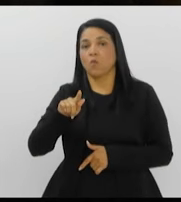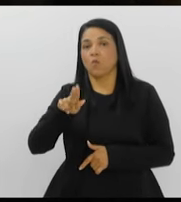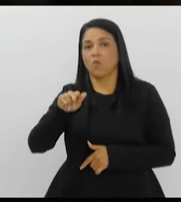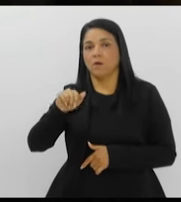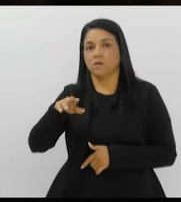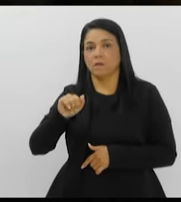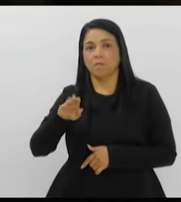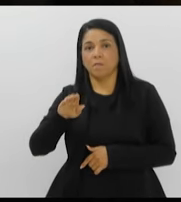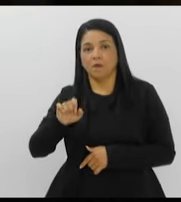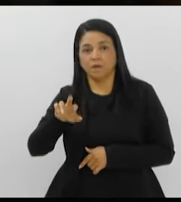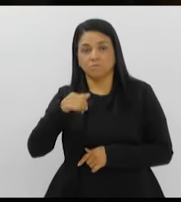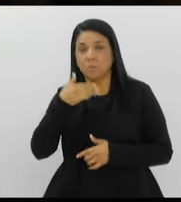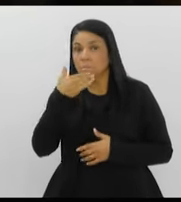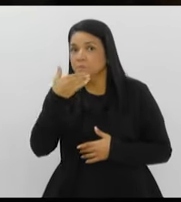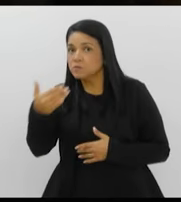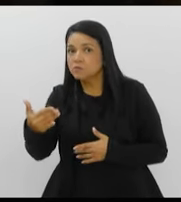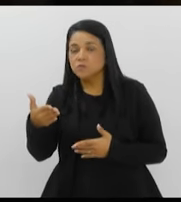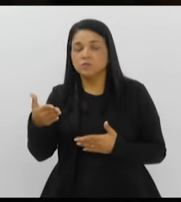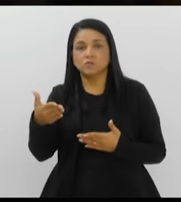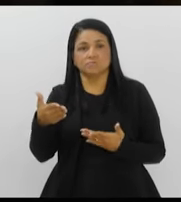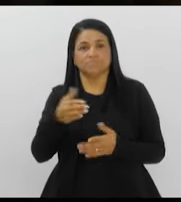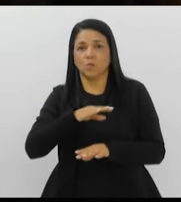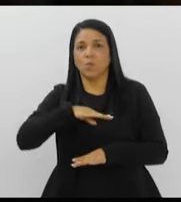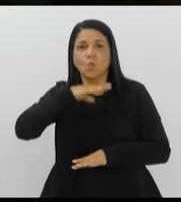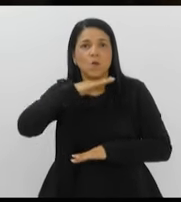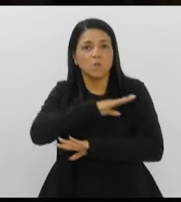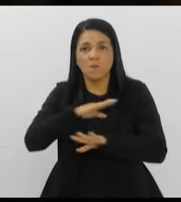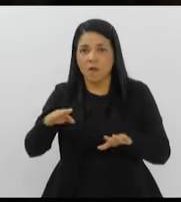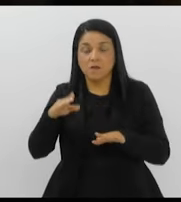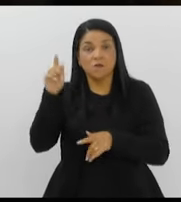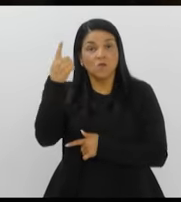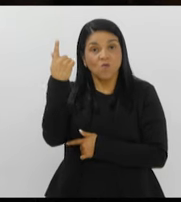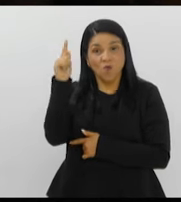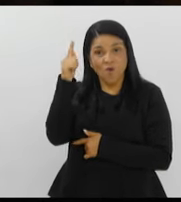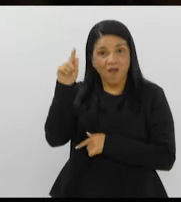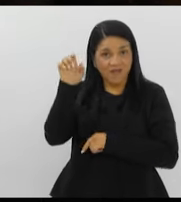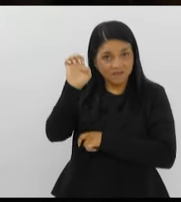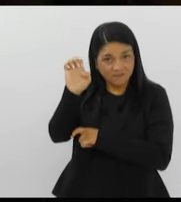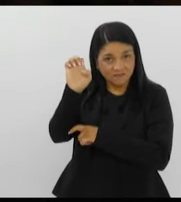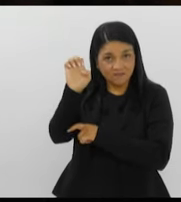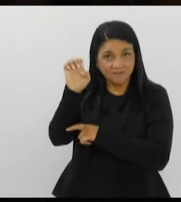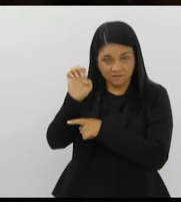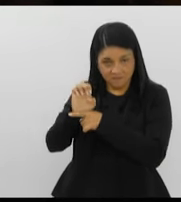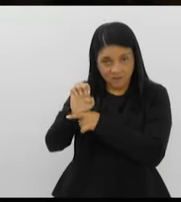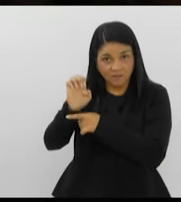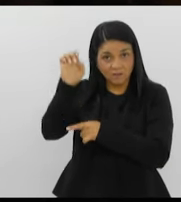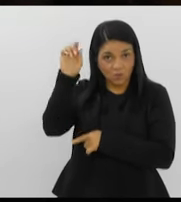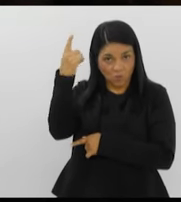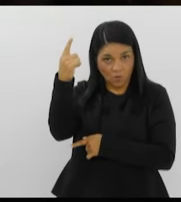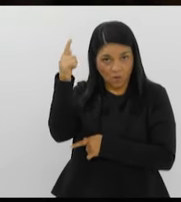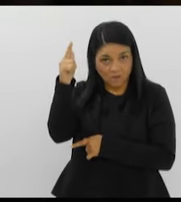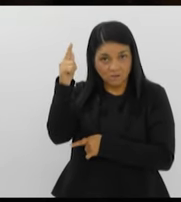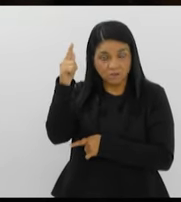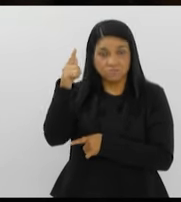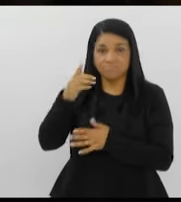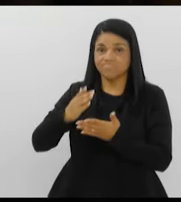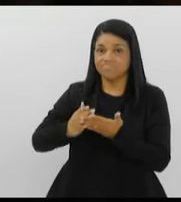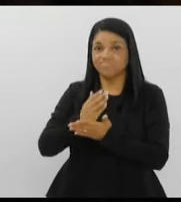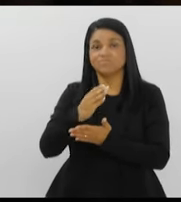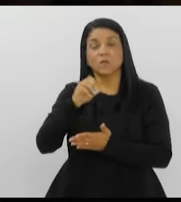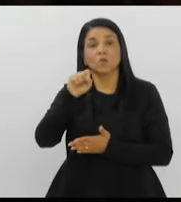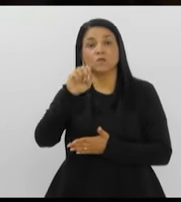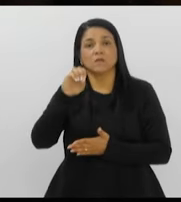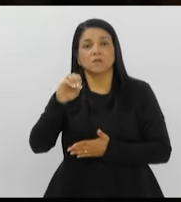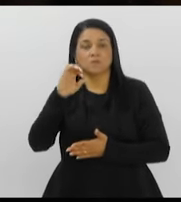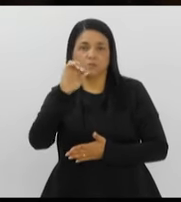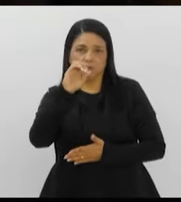mais. Se pegar Goiás, o governador dispara 80% de aprovação. Se pegar São